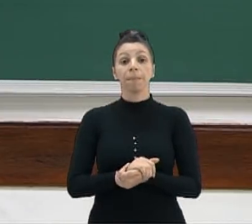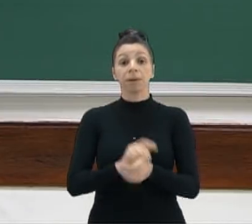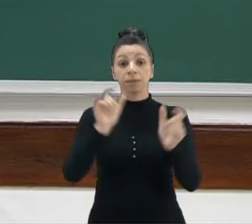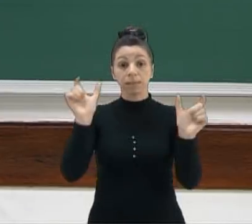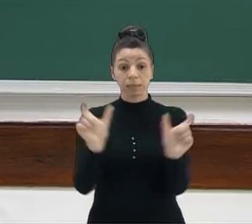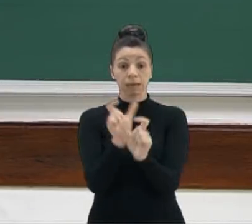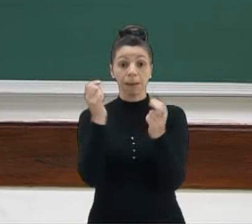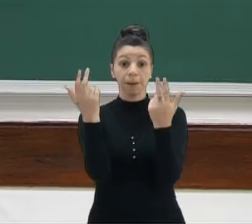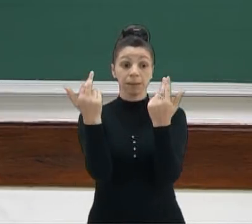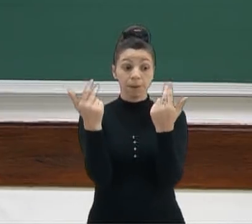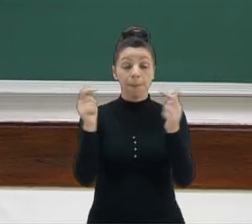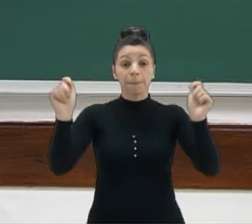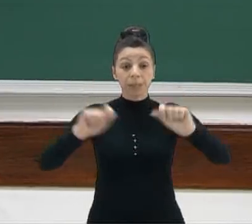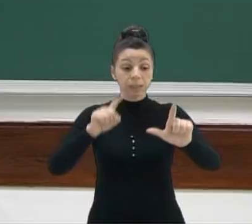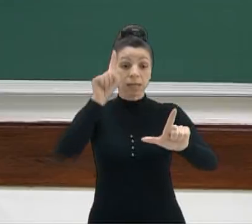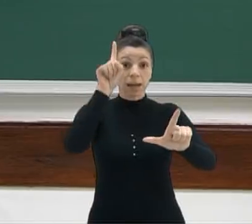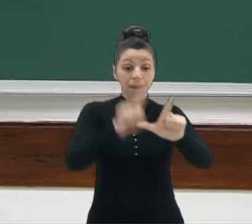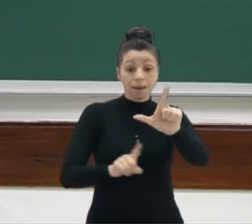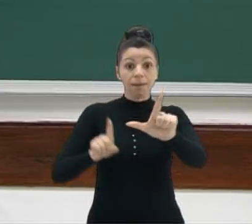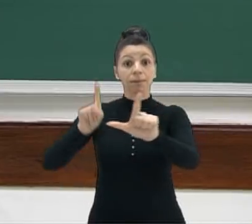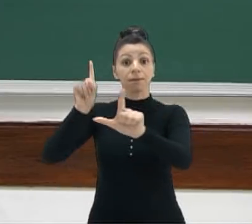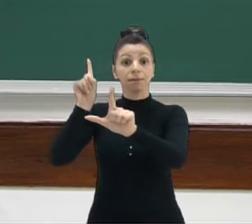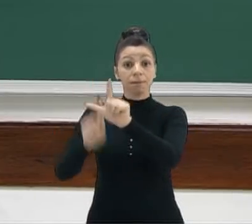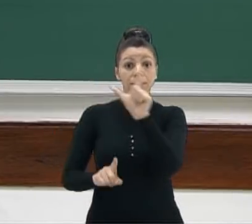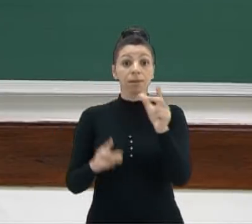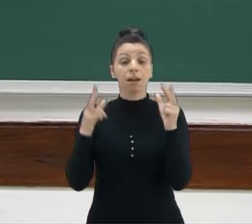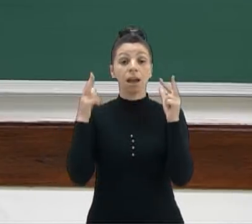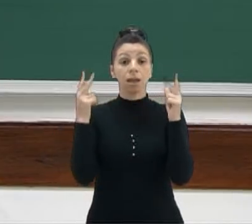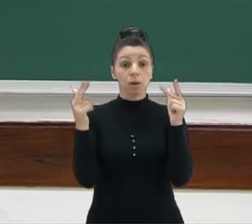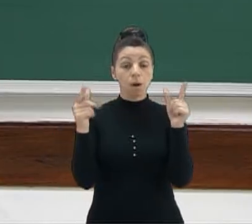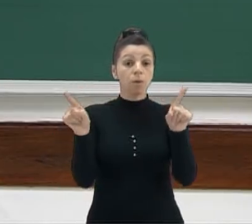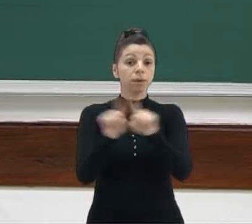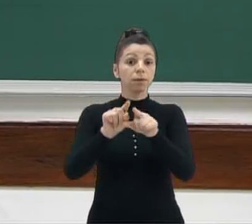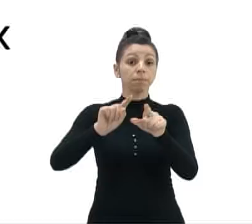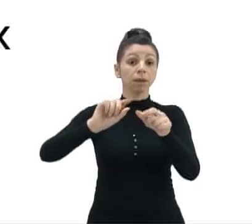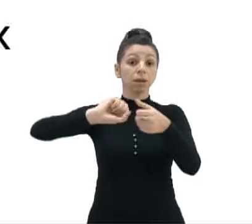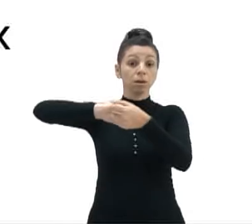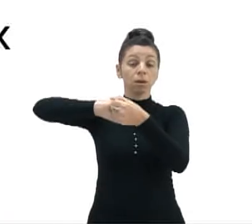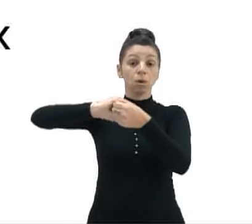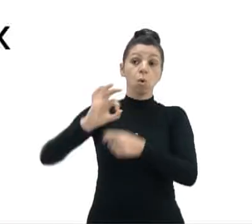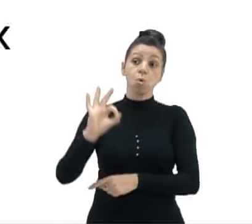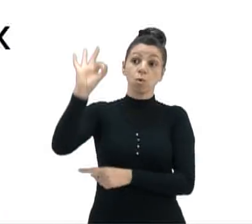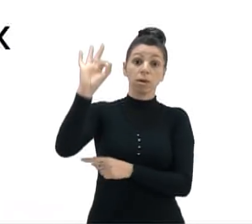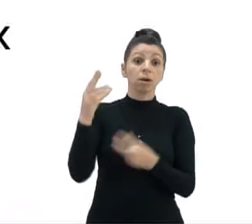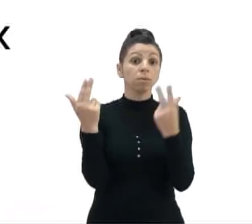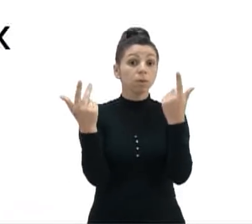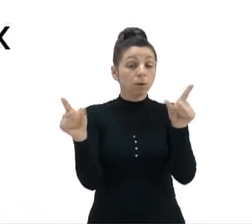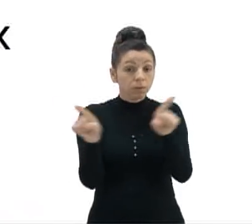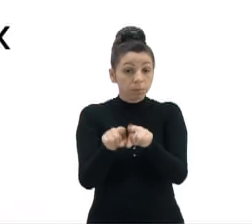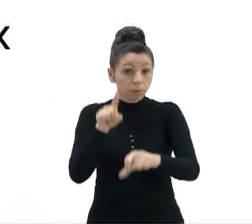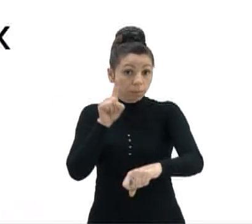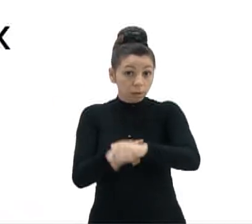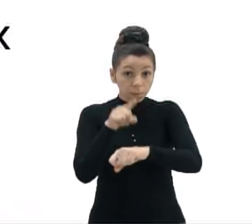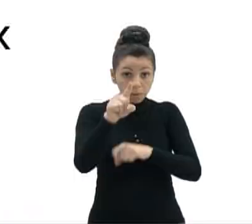letras iguais, mas letras e o grau também igual. Eu vou dar um tempo para vocês resolverem.